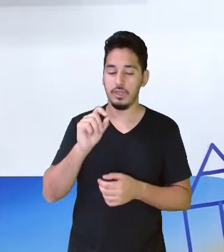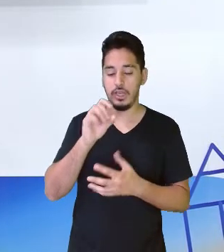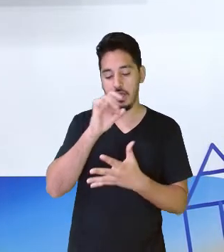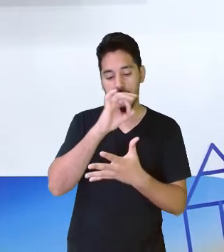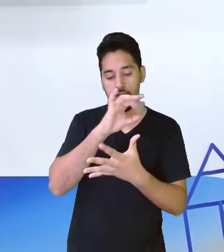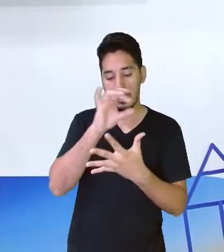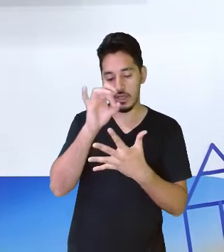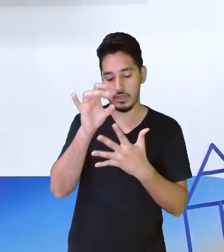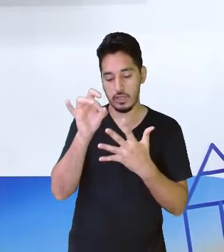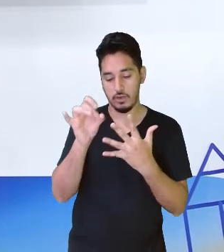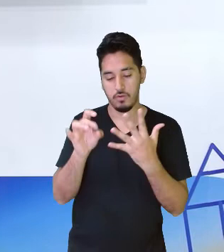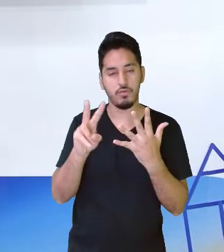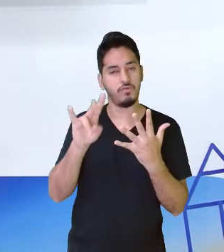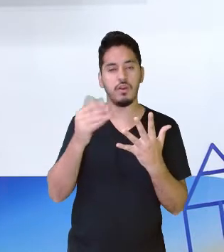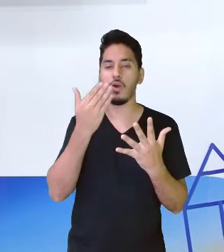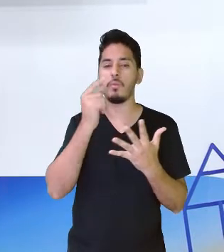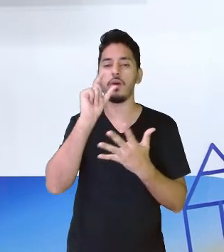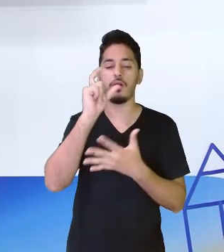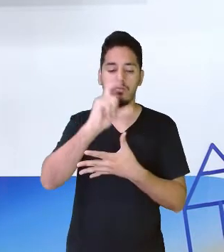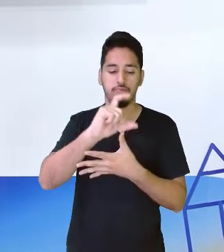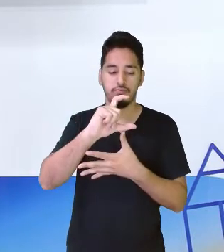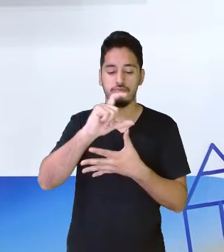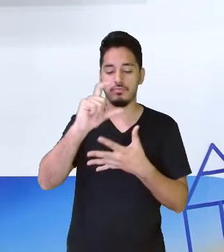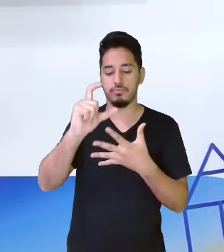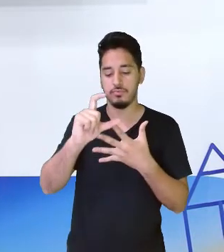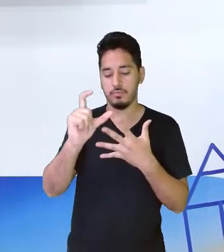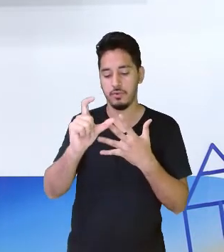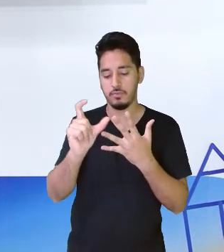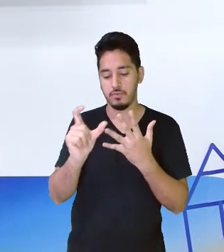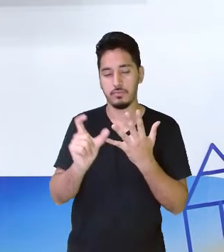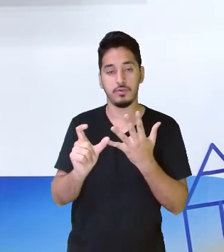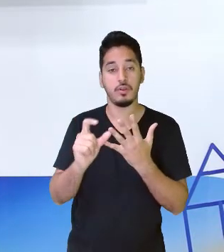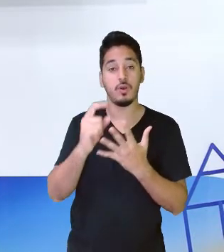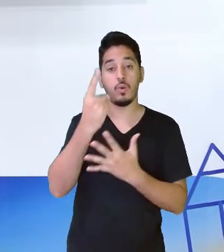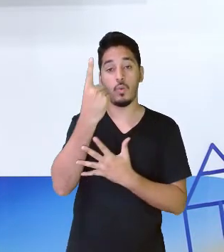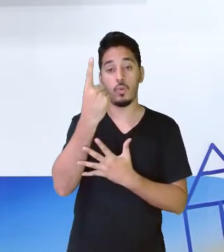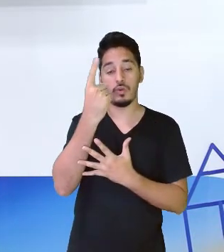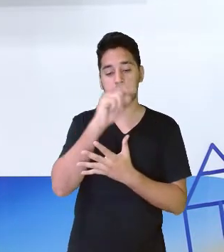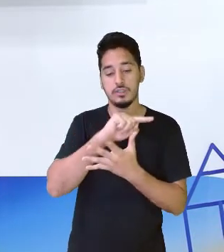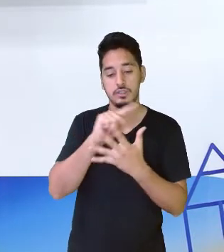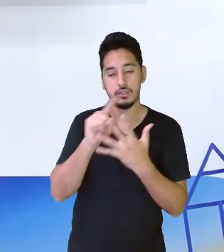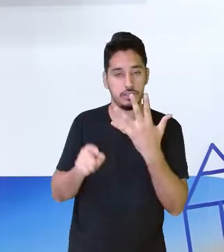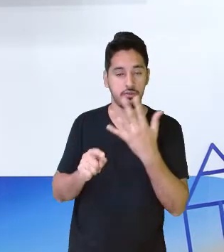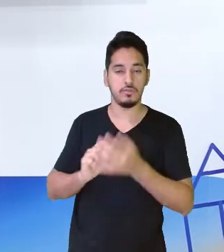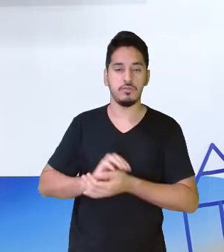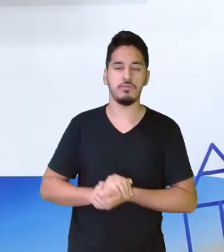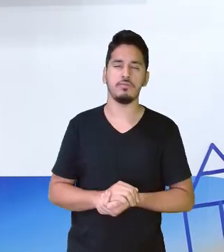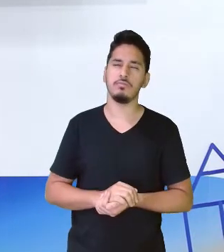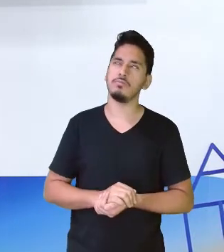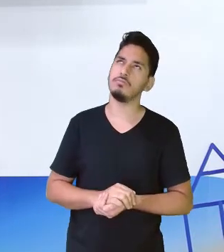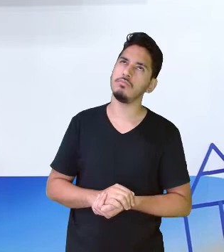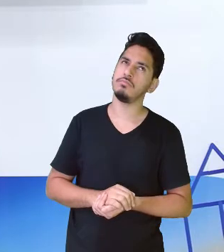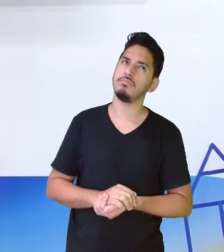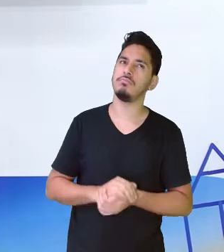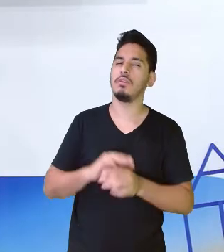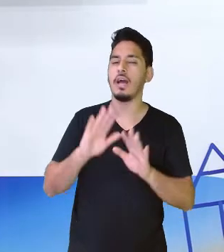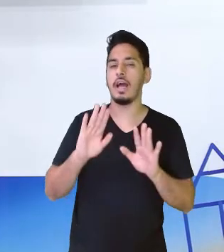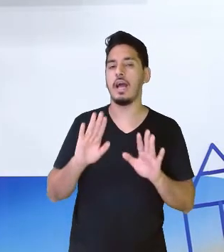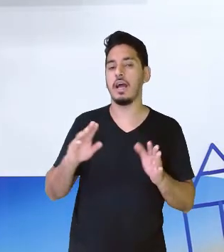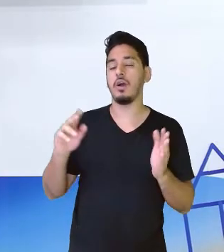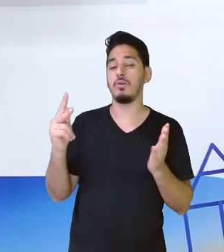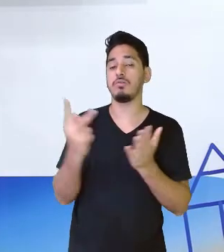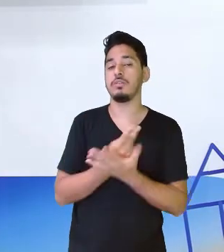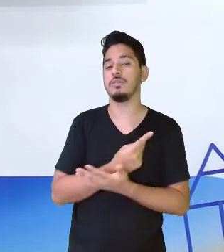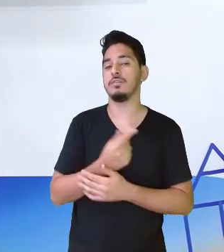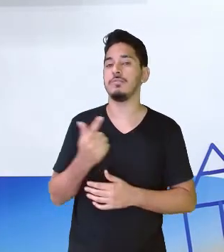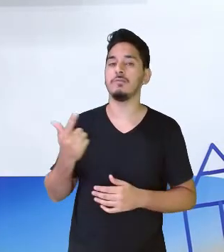cada um vai comer um pedaço, uma parte de 5. De repente